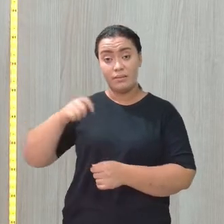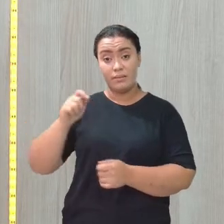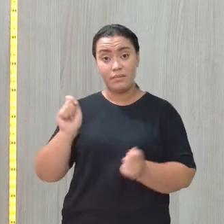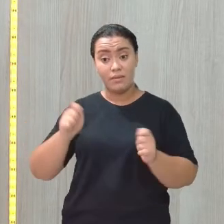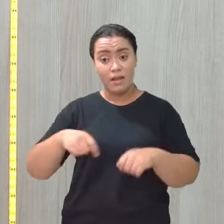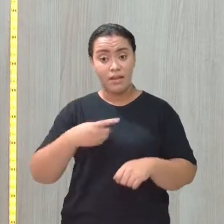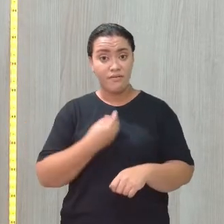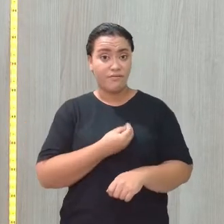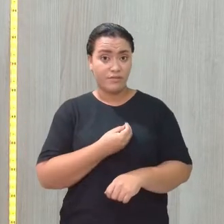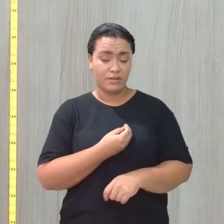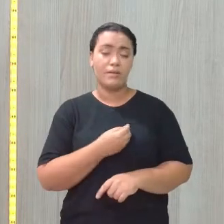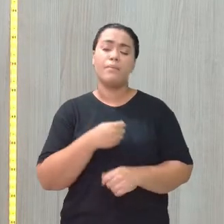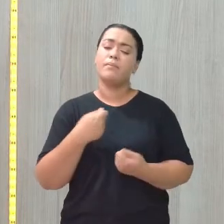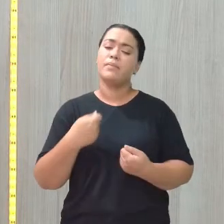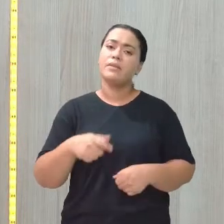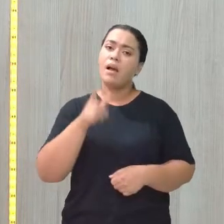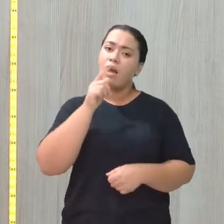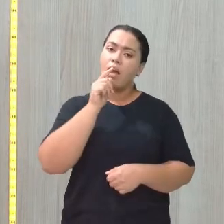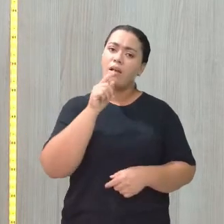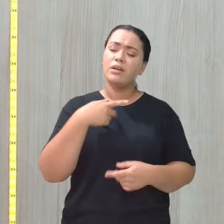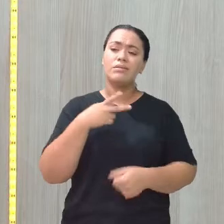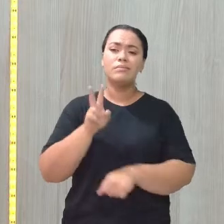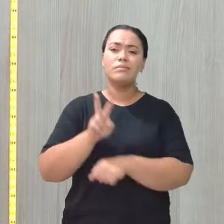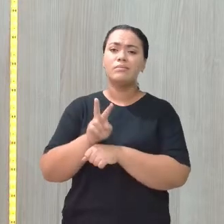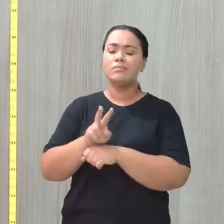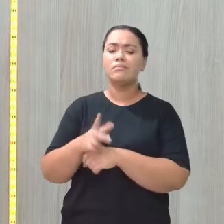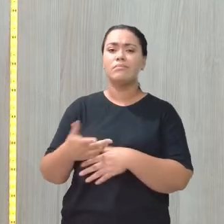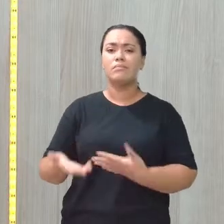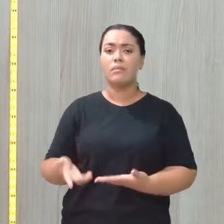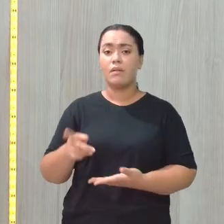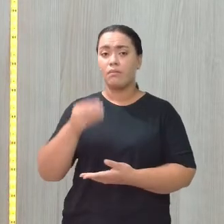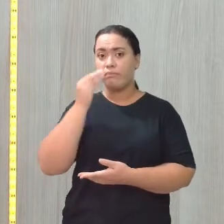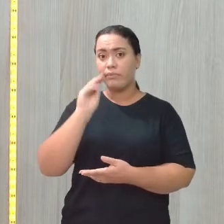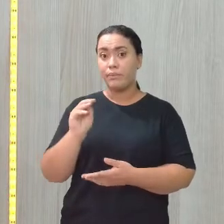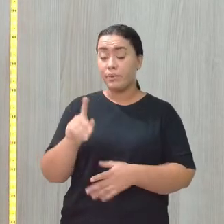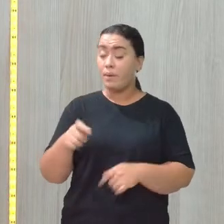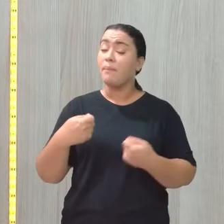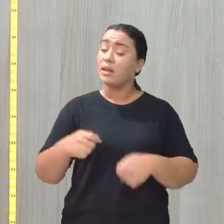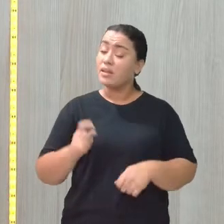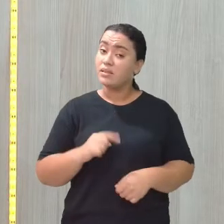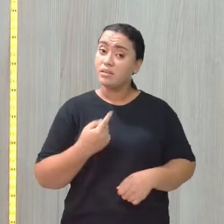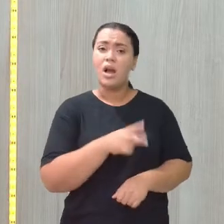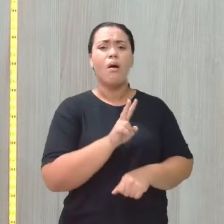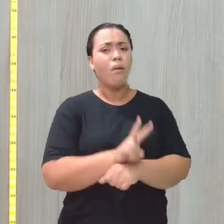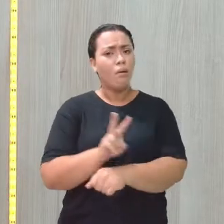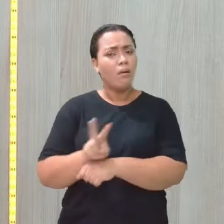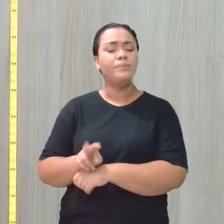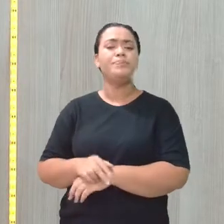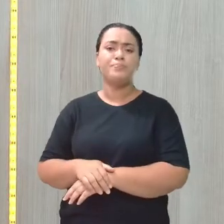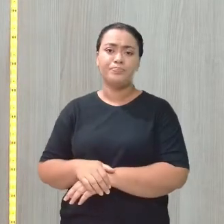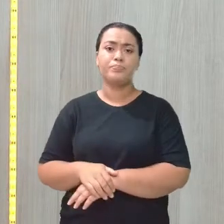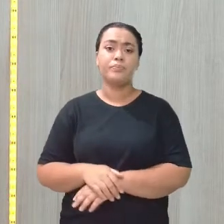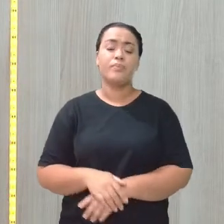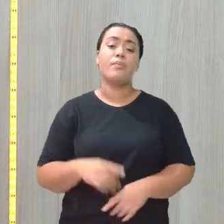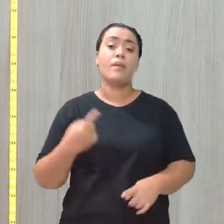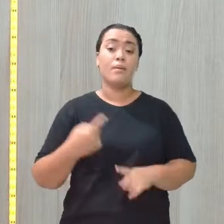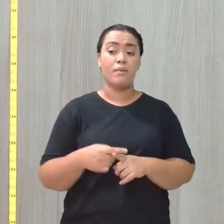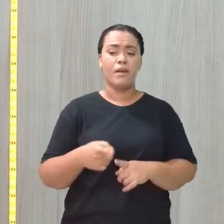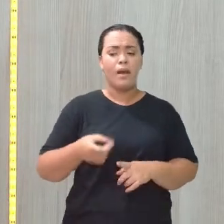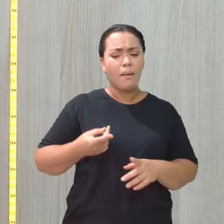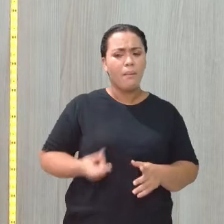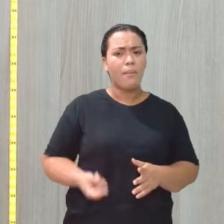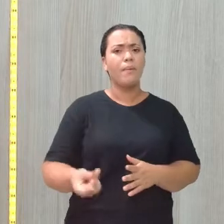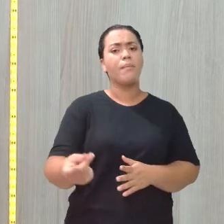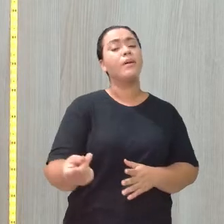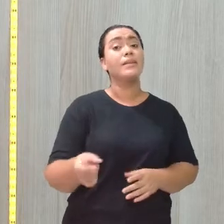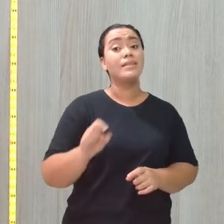não cuidamos tão bem dele. Pois é. Se eu cuidar e você cuidar, esse bem precioso, ele vai permanecer por